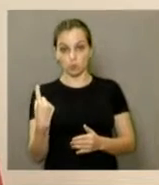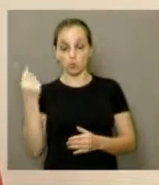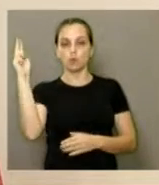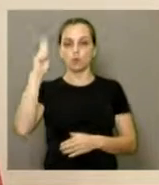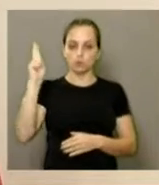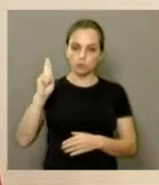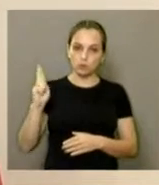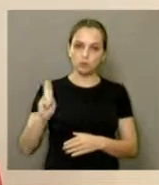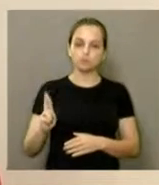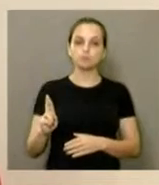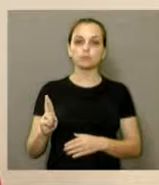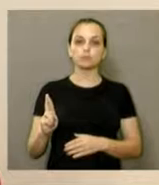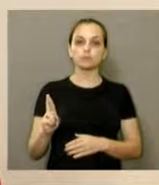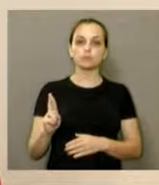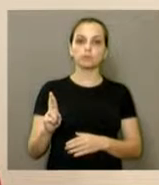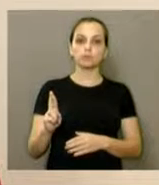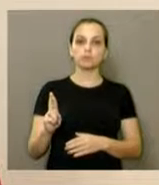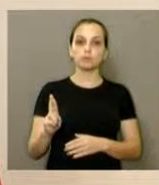R$ 51,00 que o João falou,